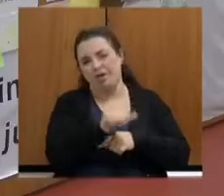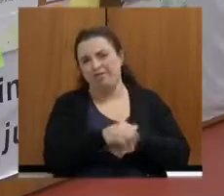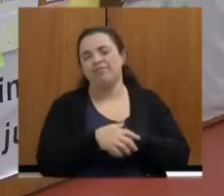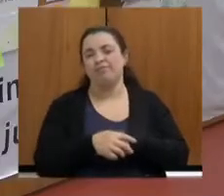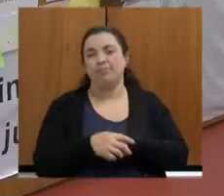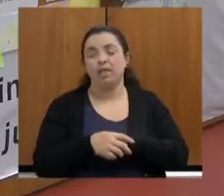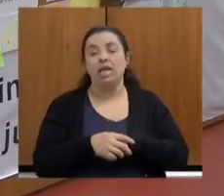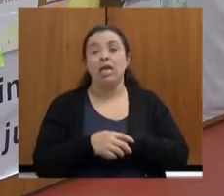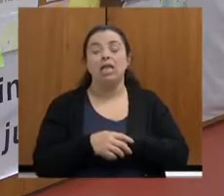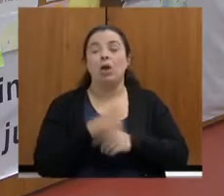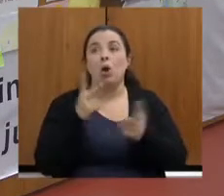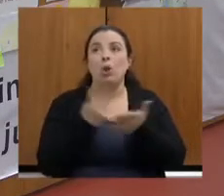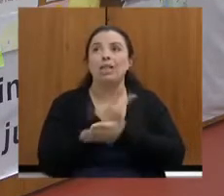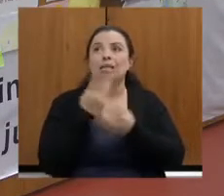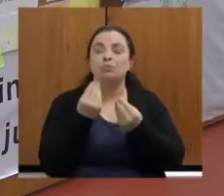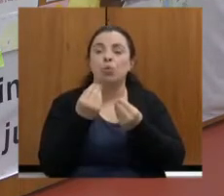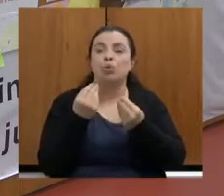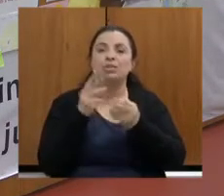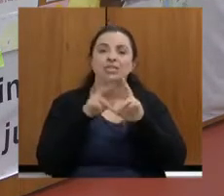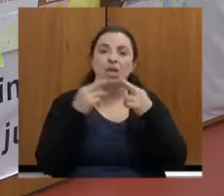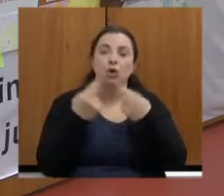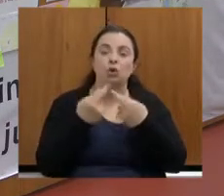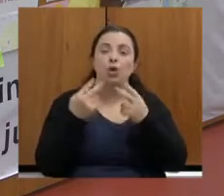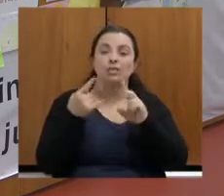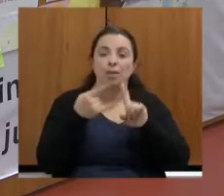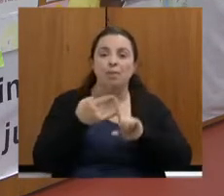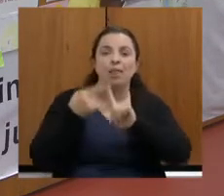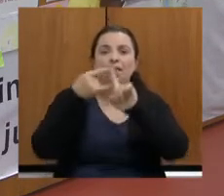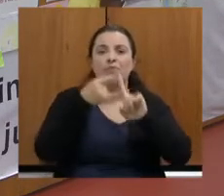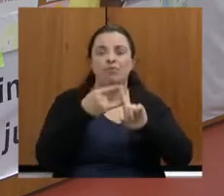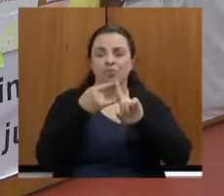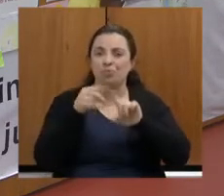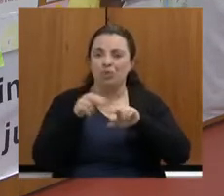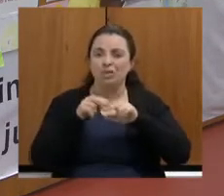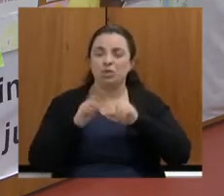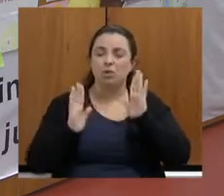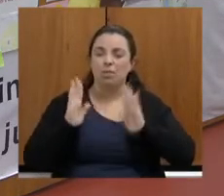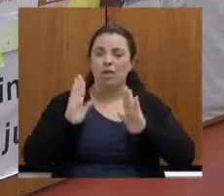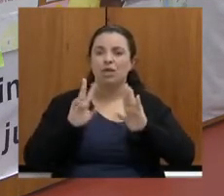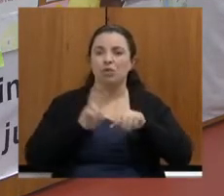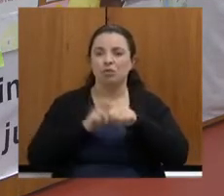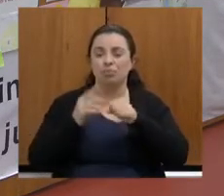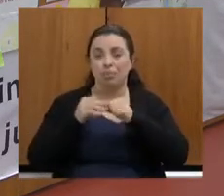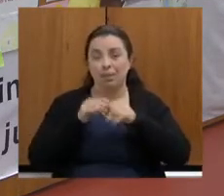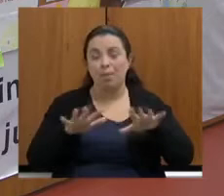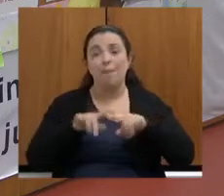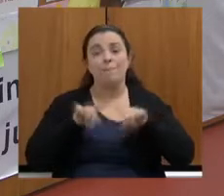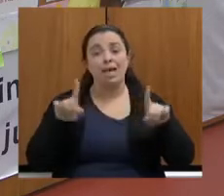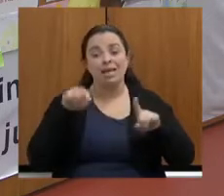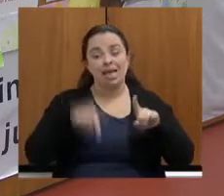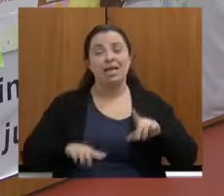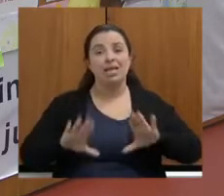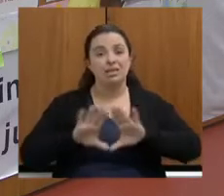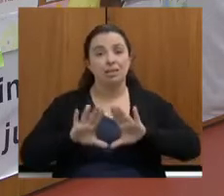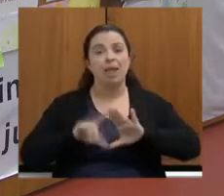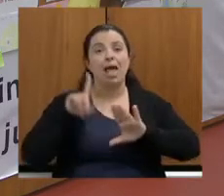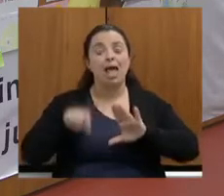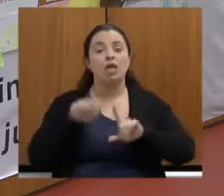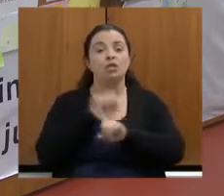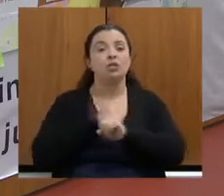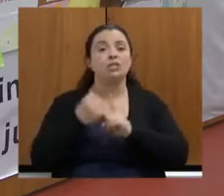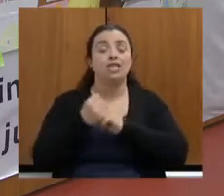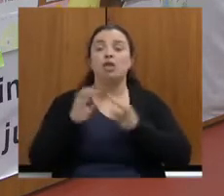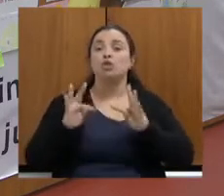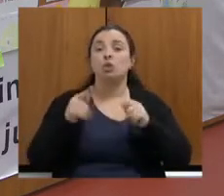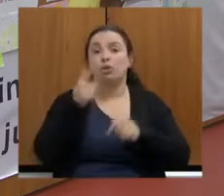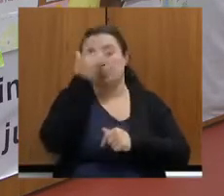plataformas virtuais durante a pandemia aqui é uma discussão que a sociedade não só mineira né mas todo mundo que quis